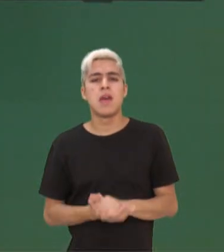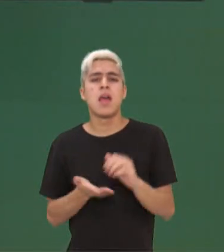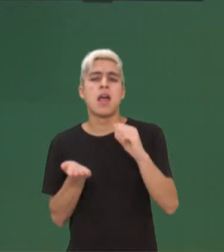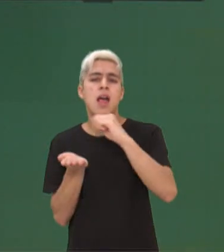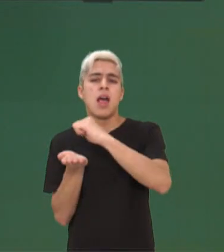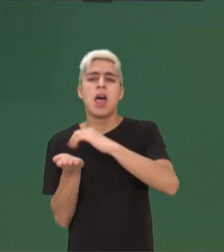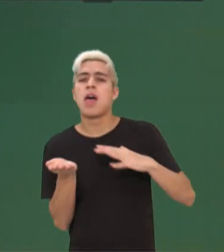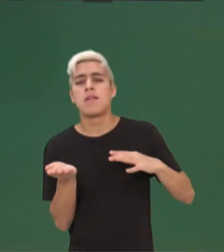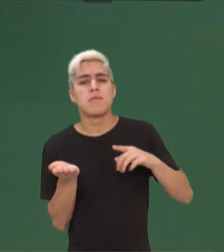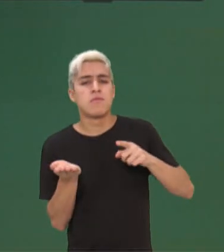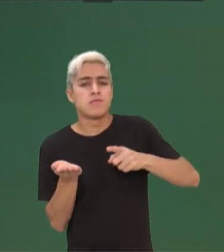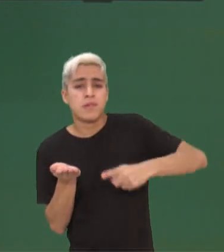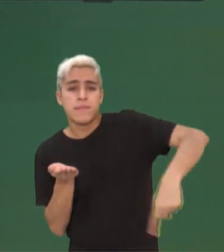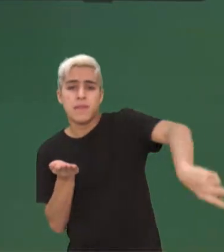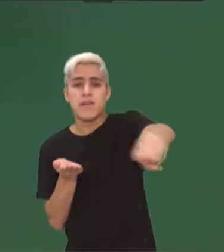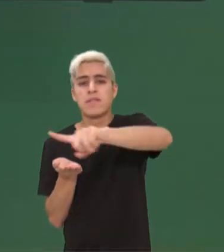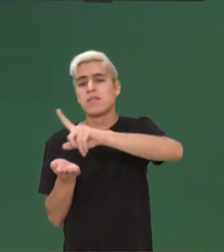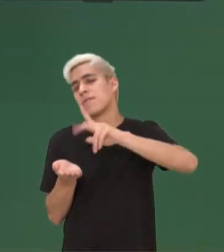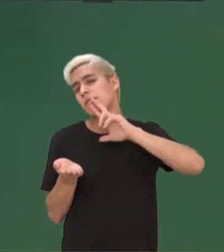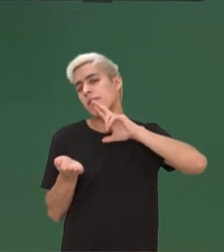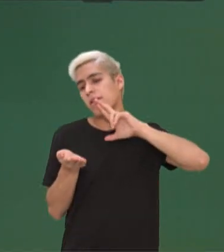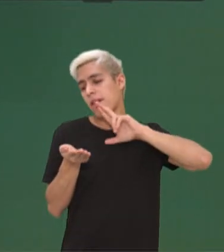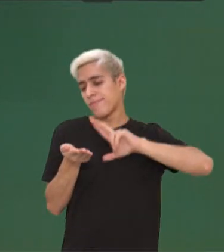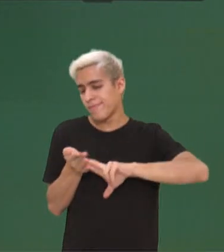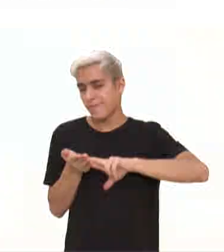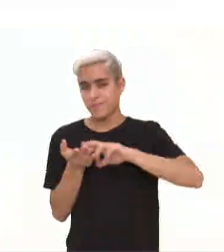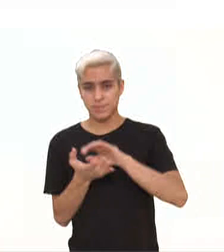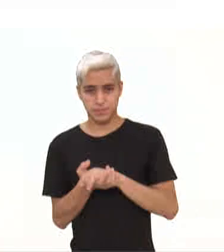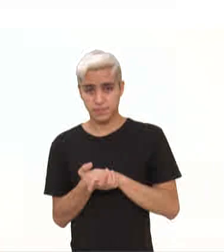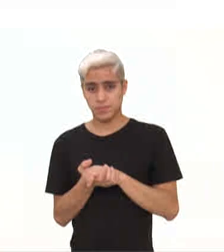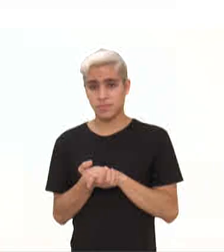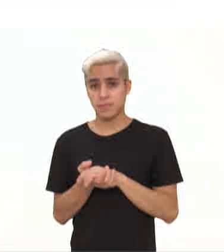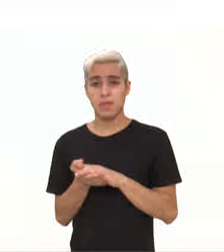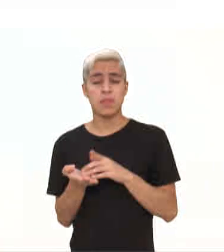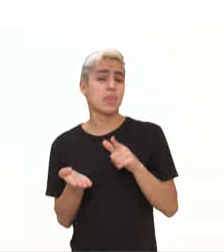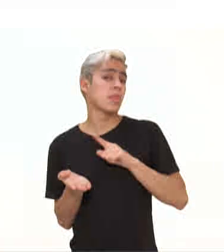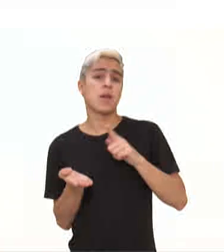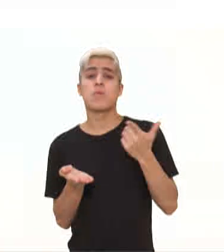Exercício ali para vocês resolverem, né? Então, nós temos